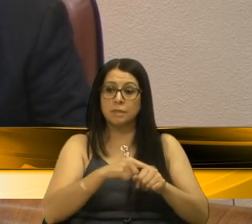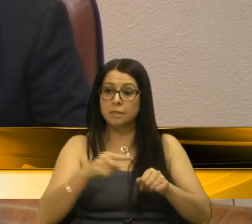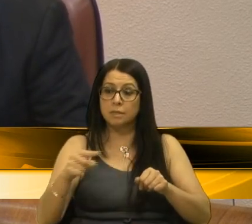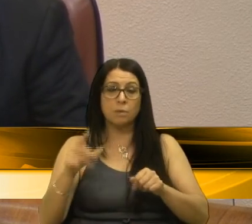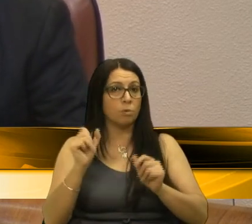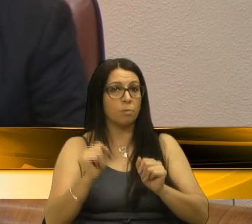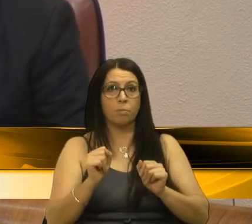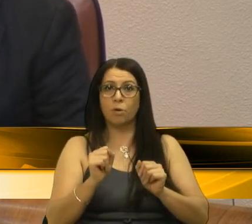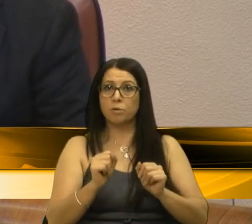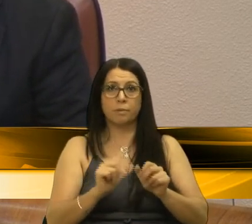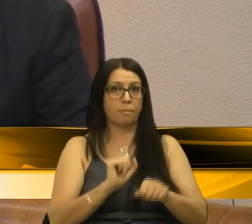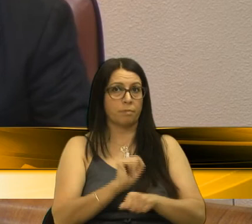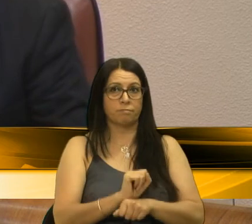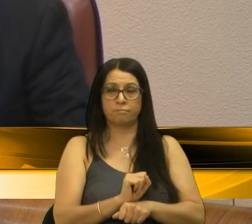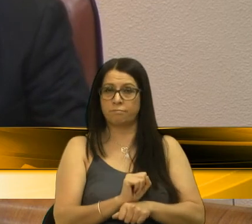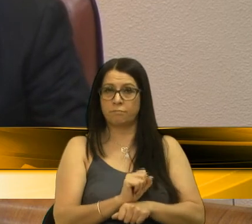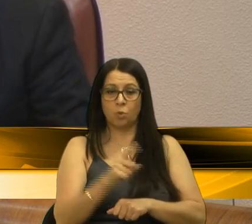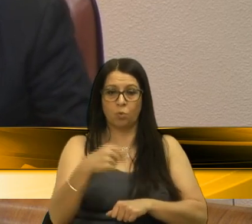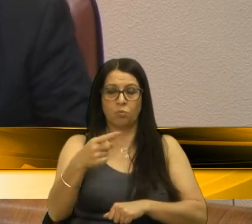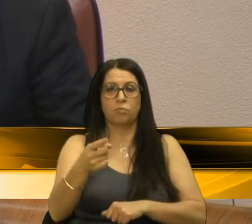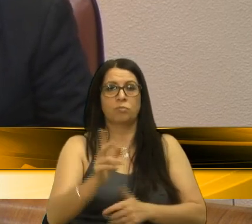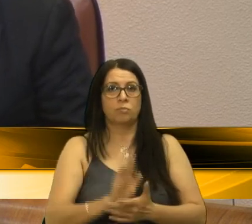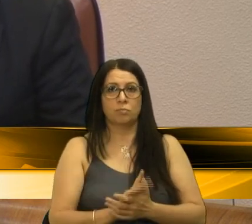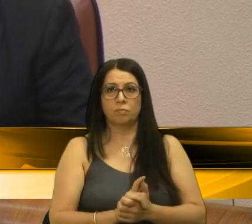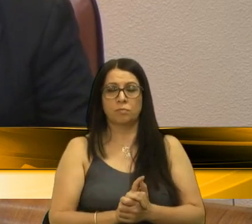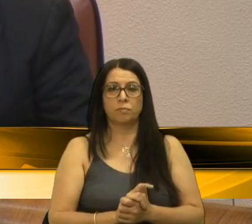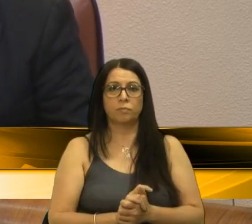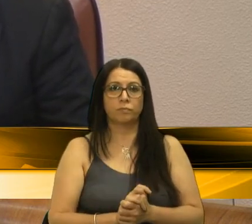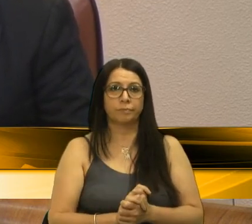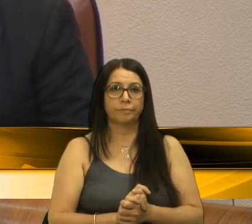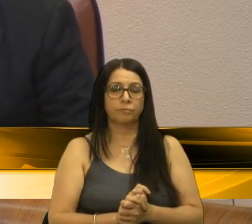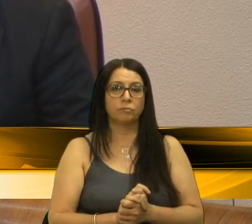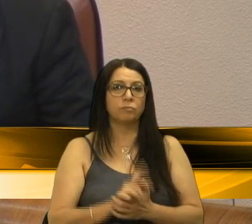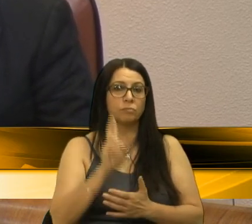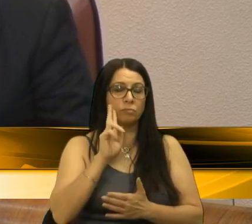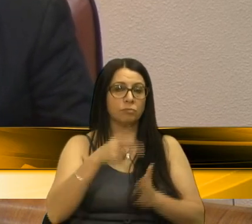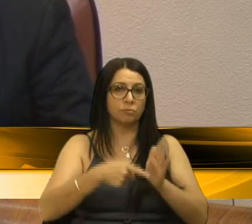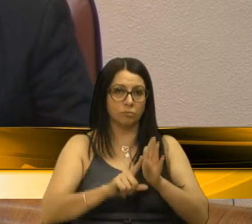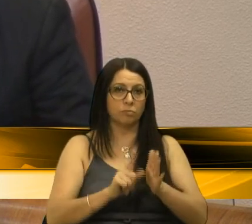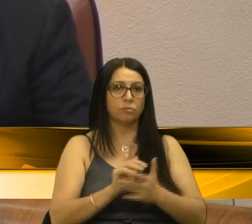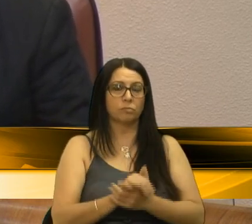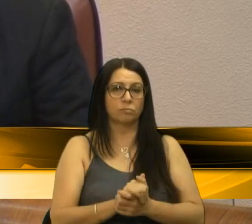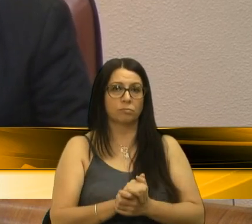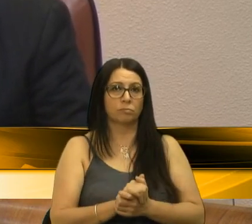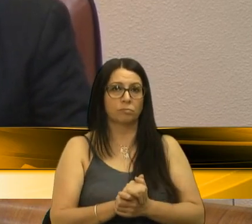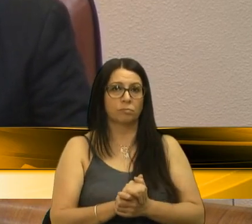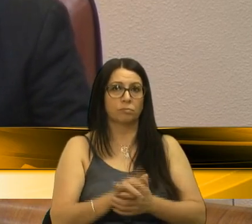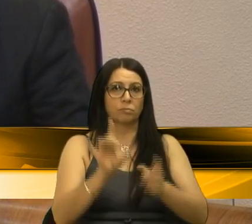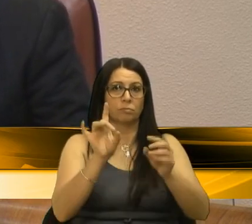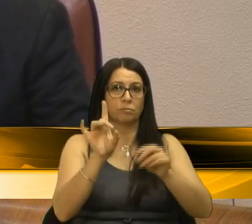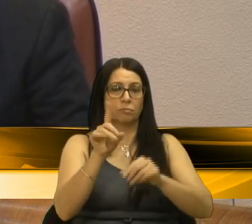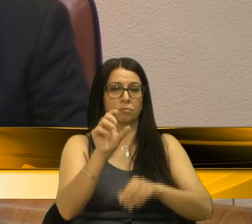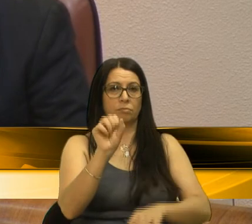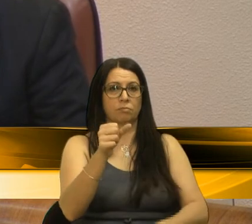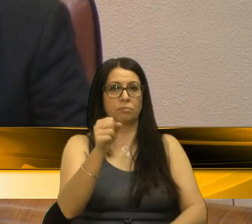pode ser suspenso ou prorrogado. Precedente. R especial